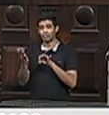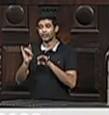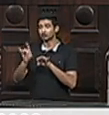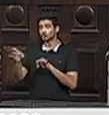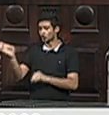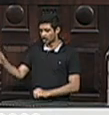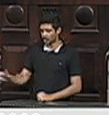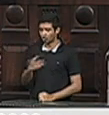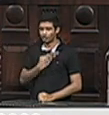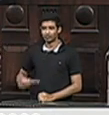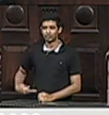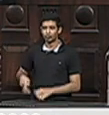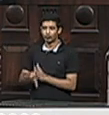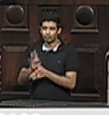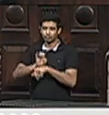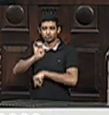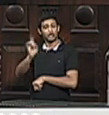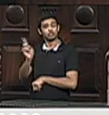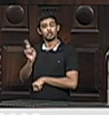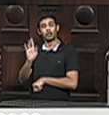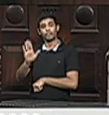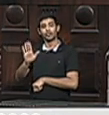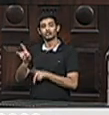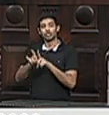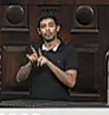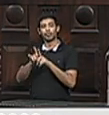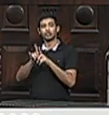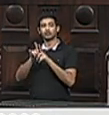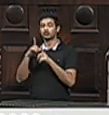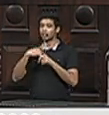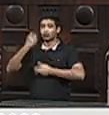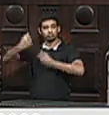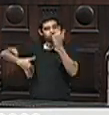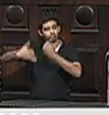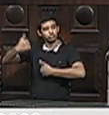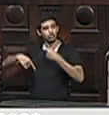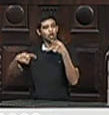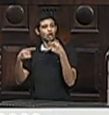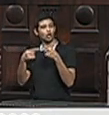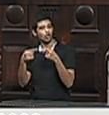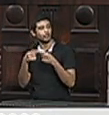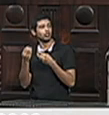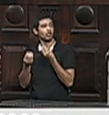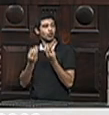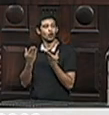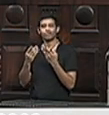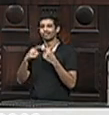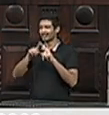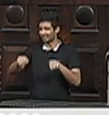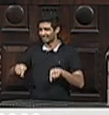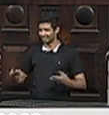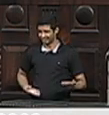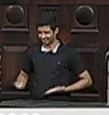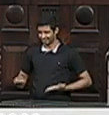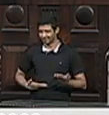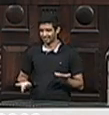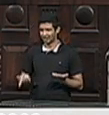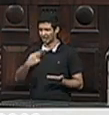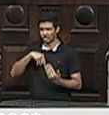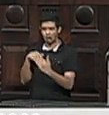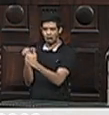aqui no projeto encaminhado pelo Poder Executivo. Mas entendeu, senhor presidente, que nós precisamos definir,